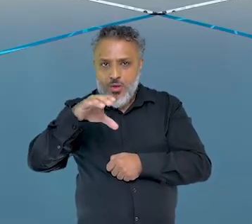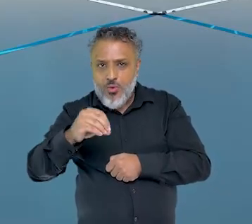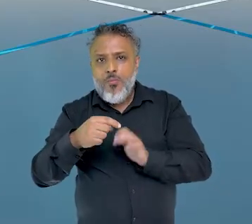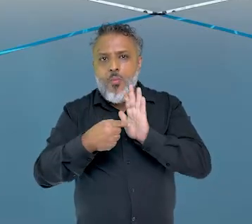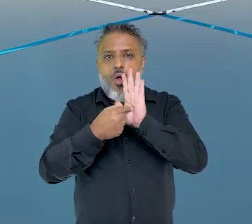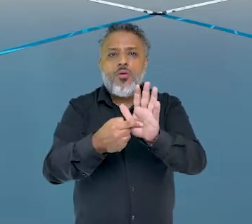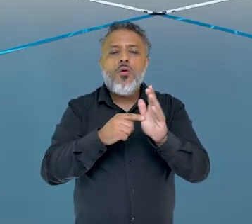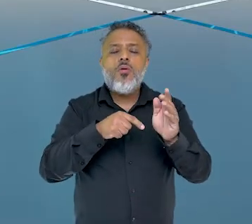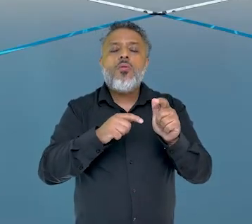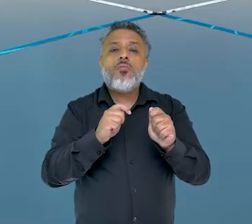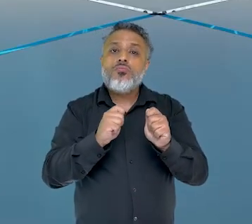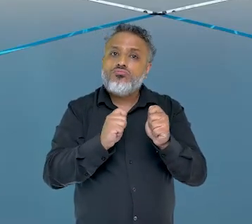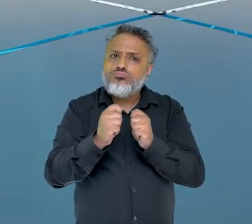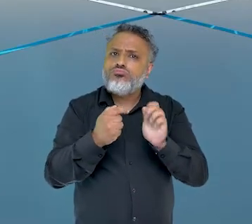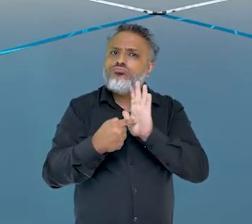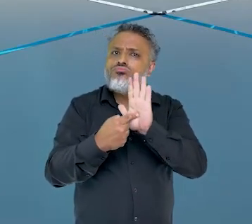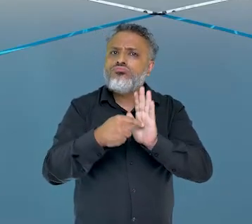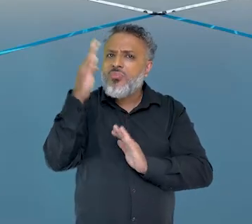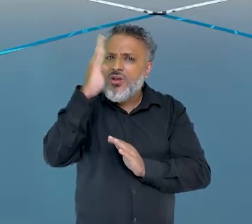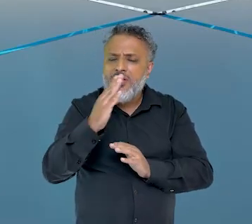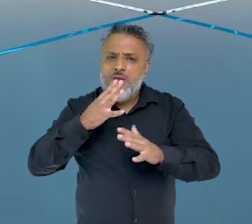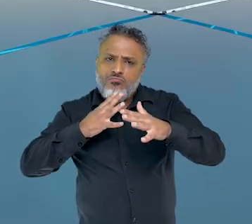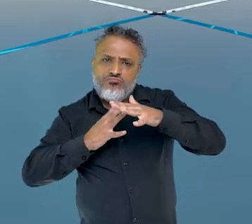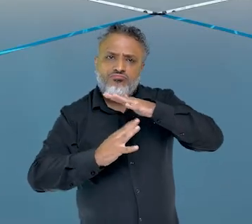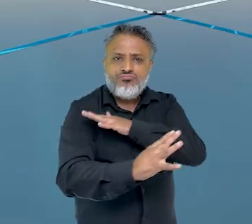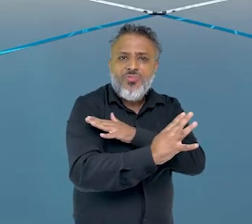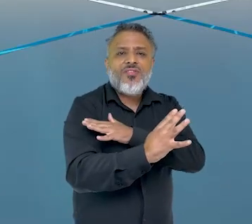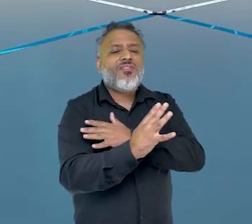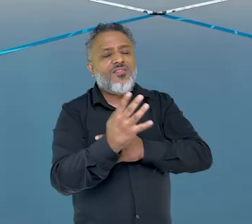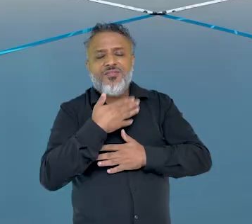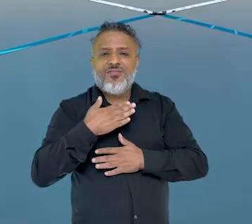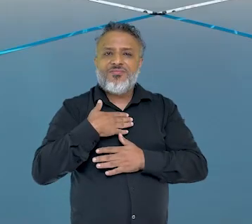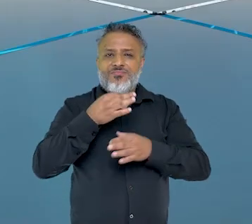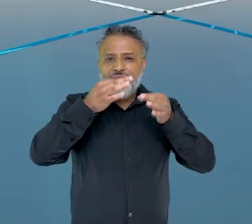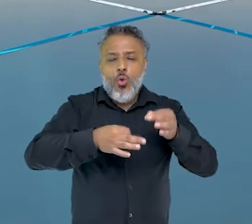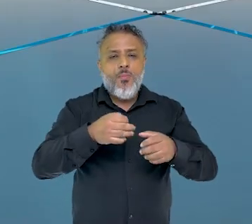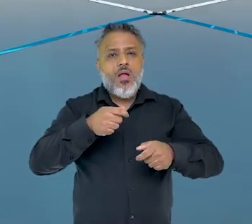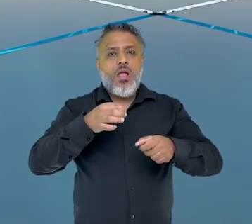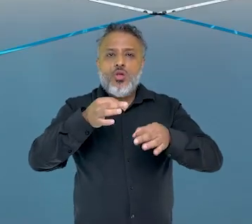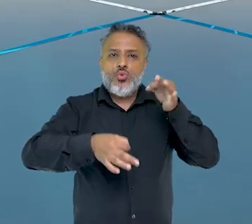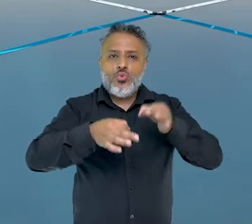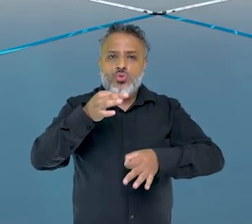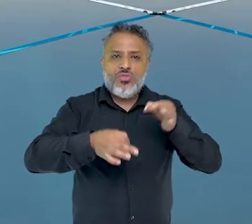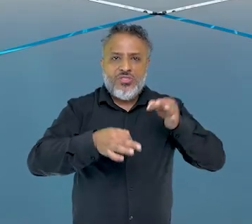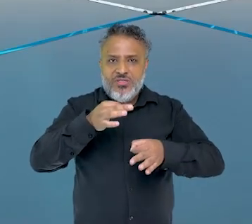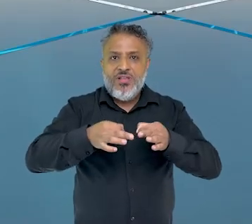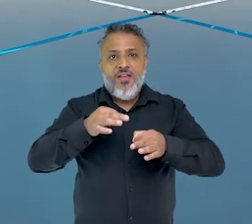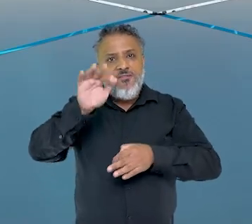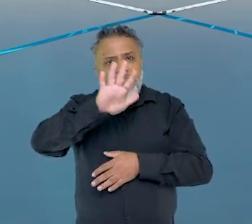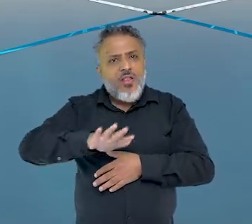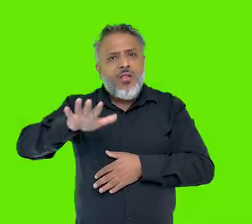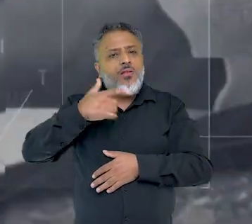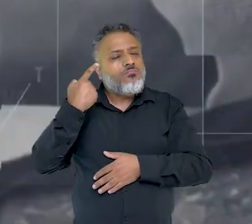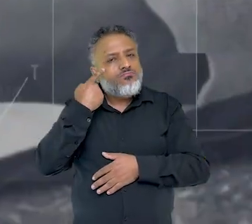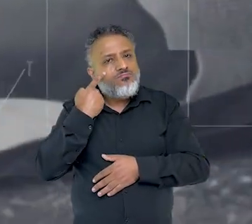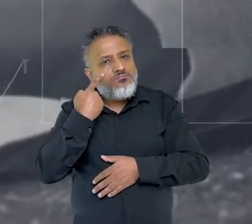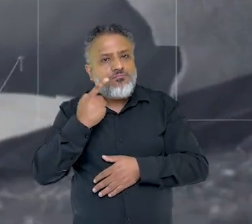com refugiados e imigrantes irregulares e como a Justiça Federal tem atuado em alguns casos.